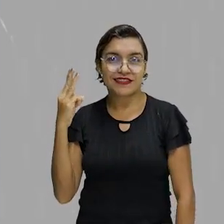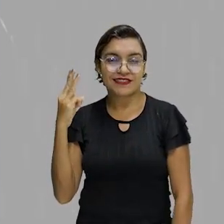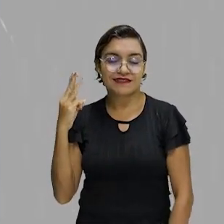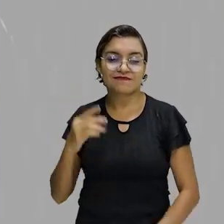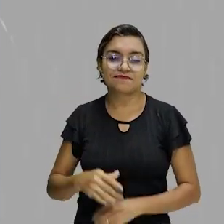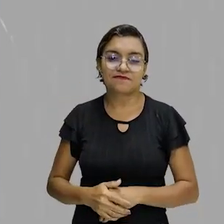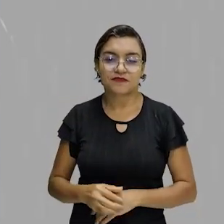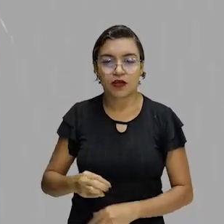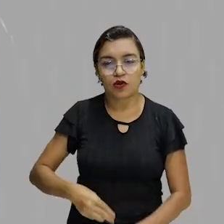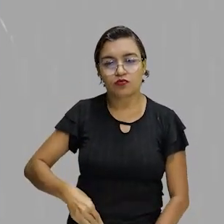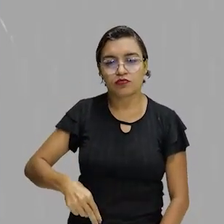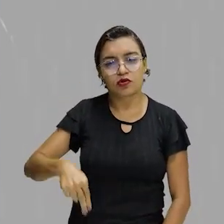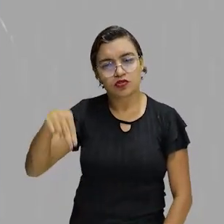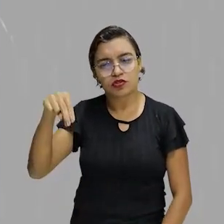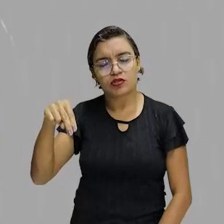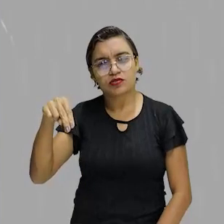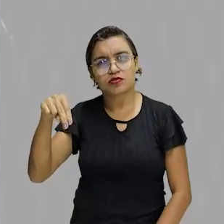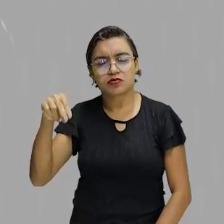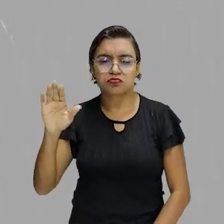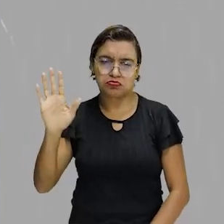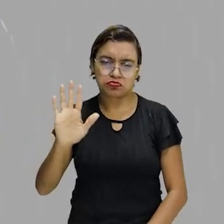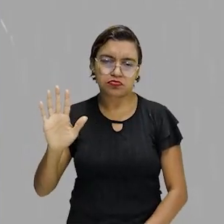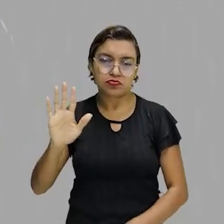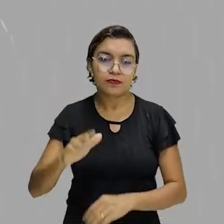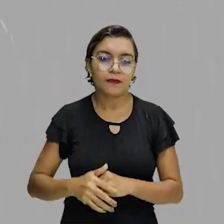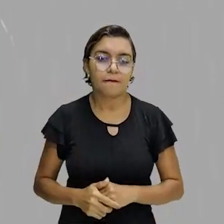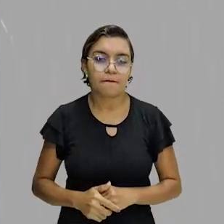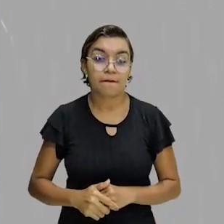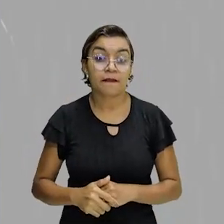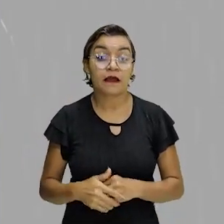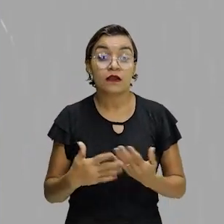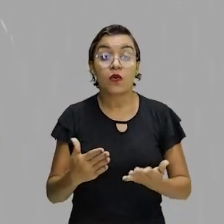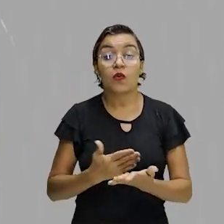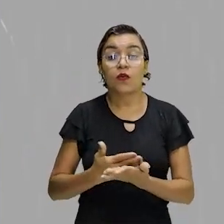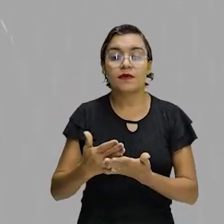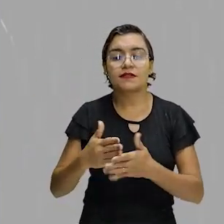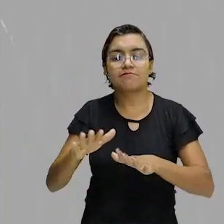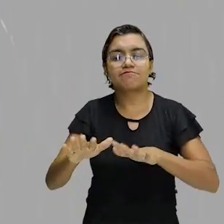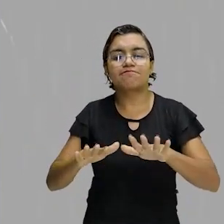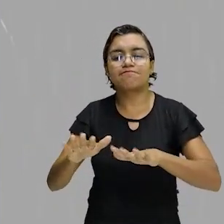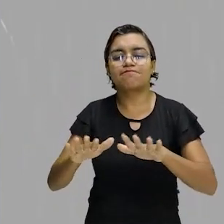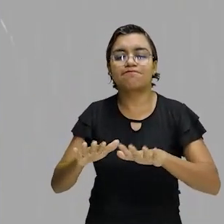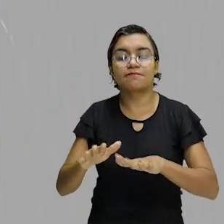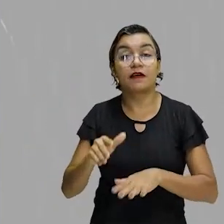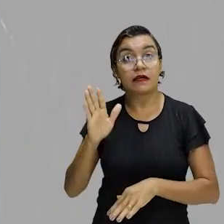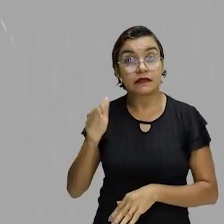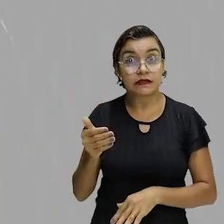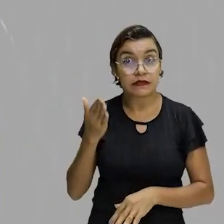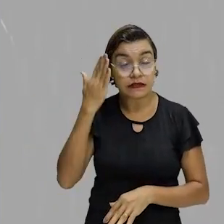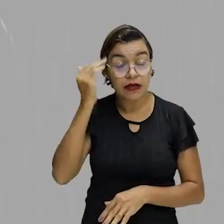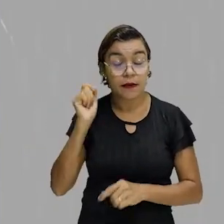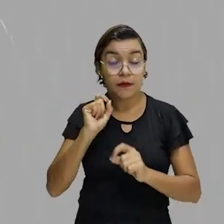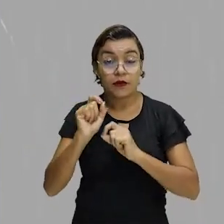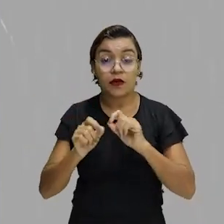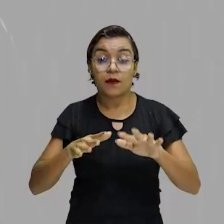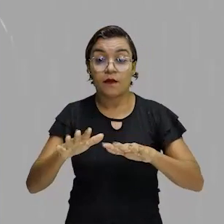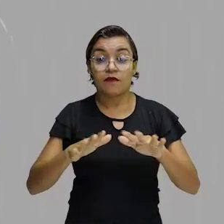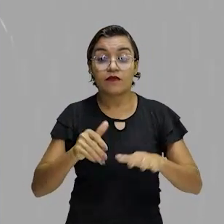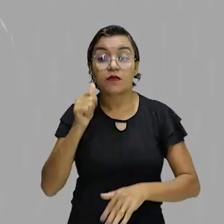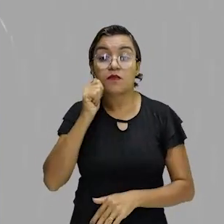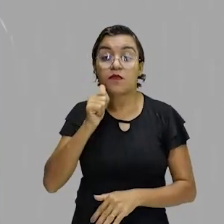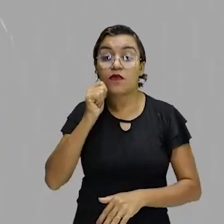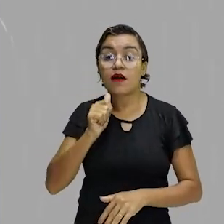nordeste, para chegar até o Maranhão. Então eu comecei citando esse movimento. Vocês sabem que esse movimento das quebradeiras de coco, ele é